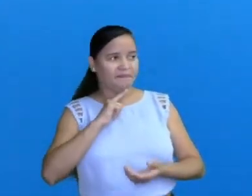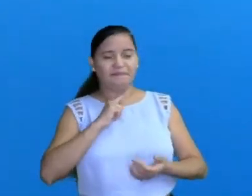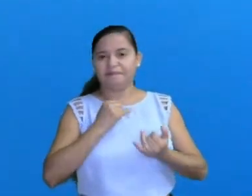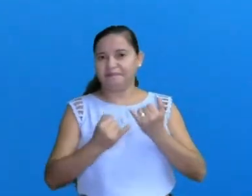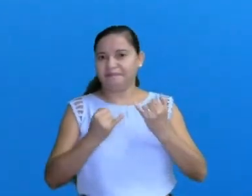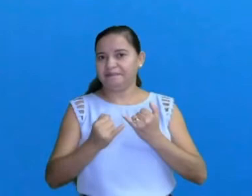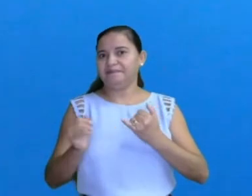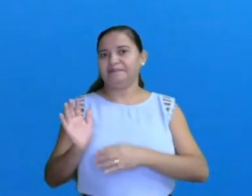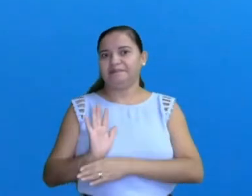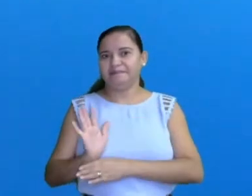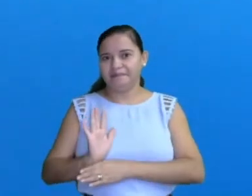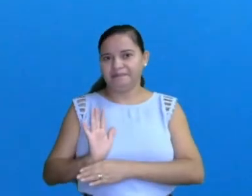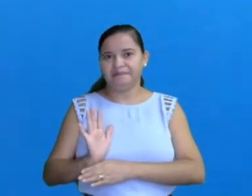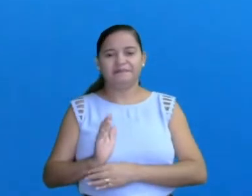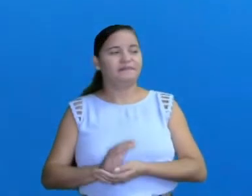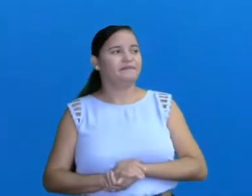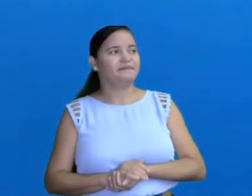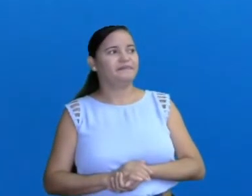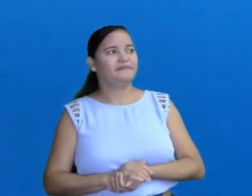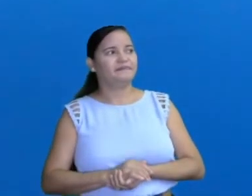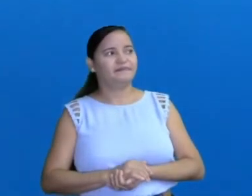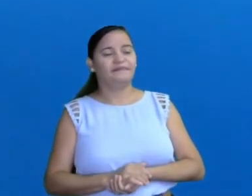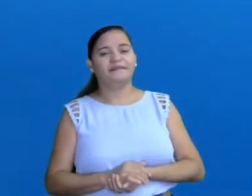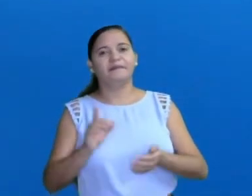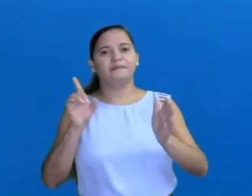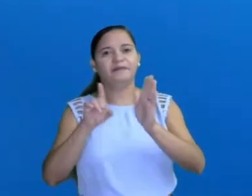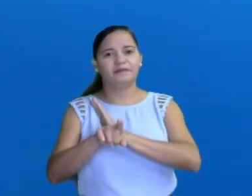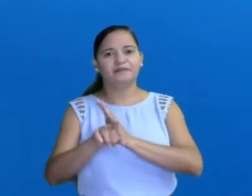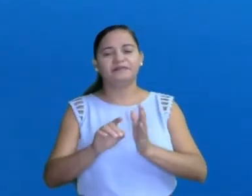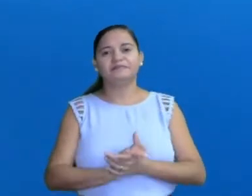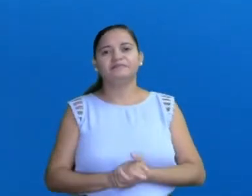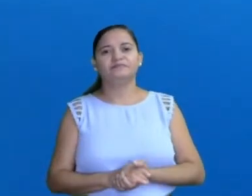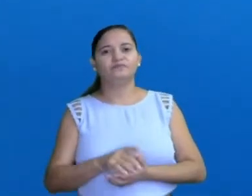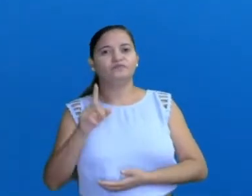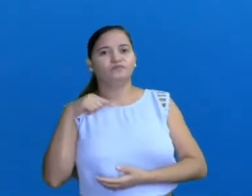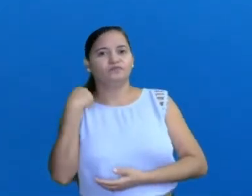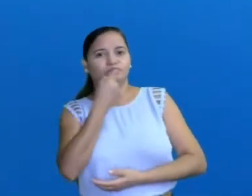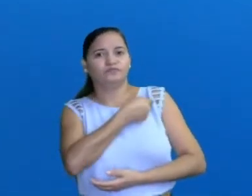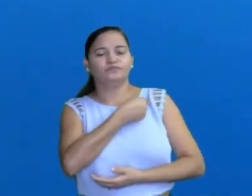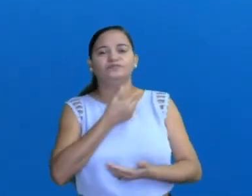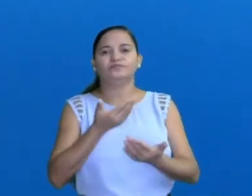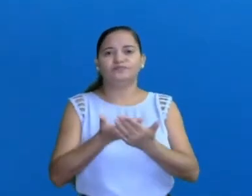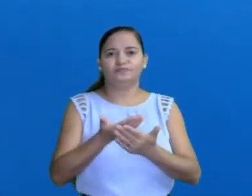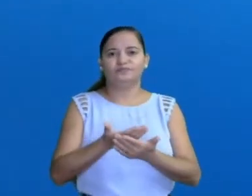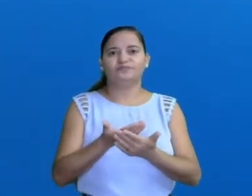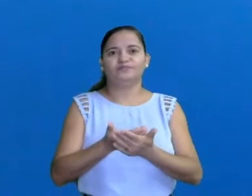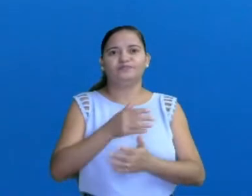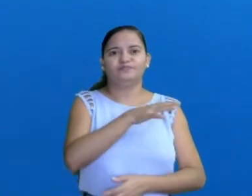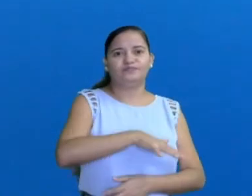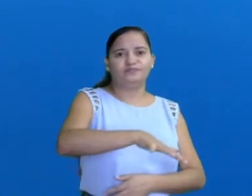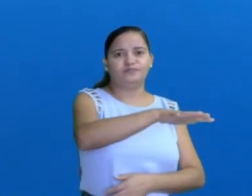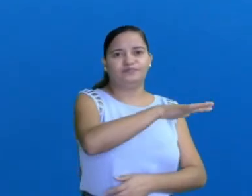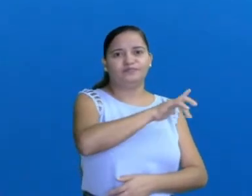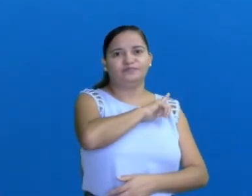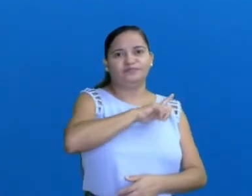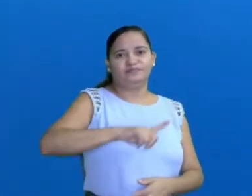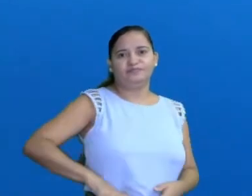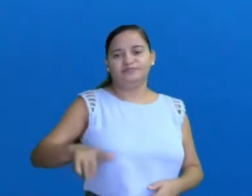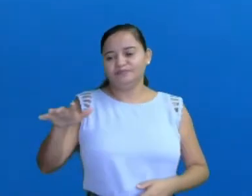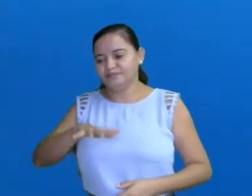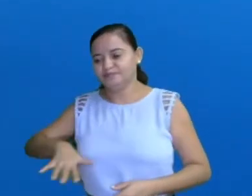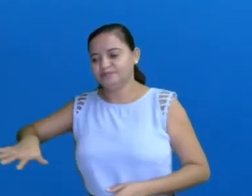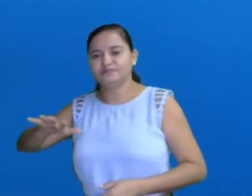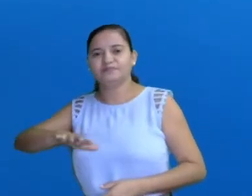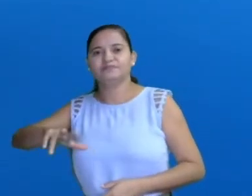privado, tá? E vamos para a nossa primeira pergunta. Nós estamos estudando os espaços privados e os espaços